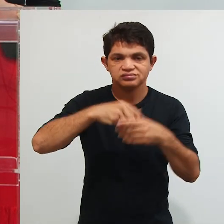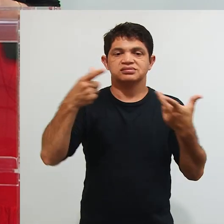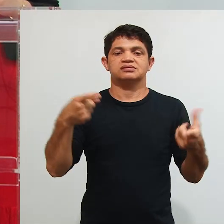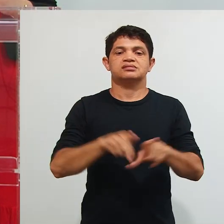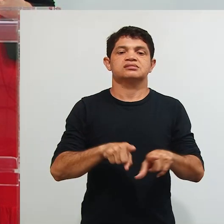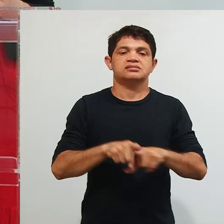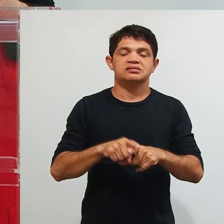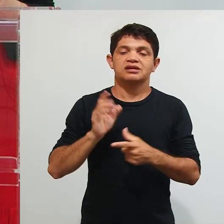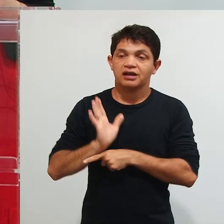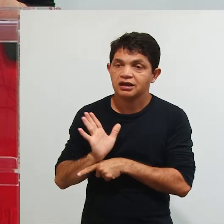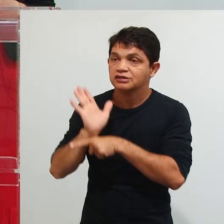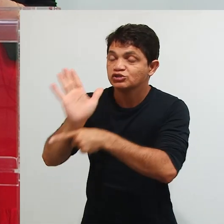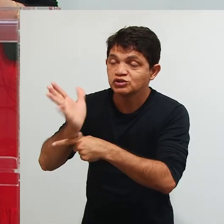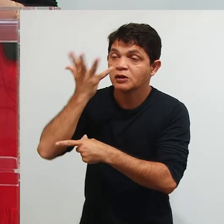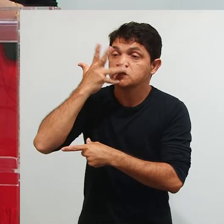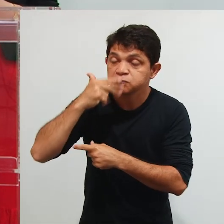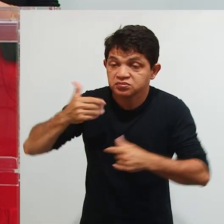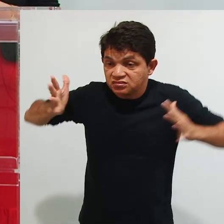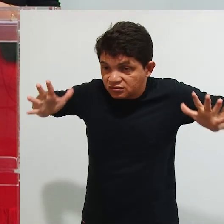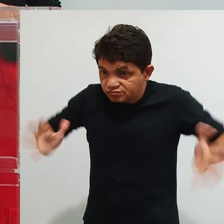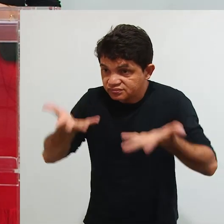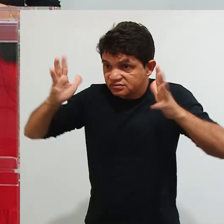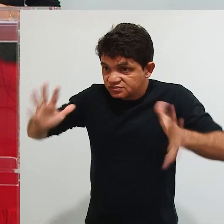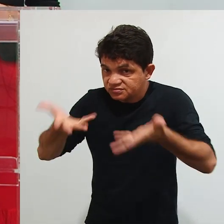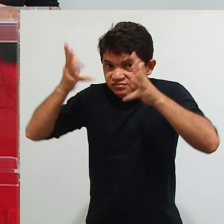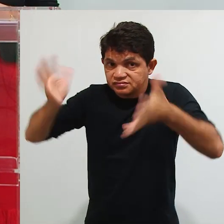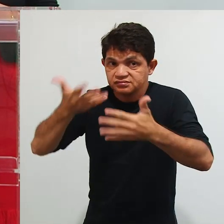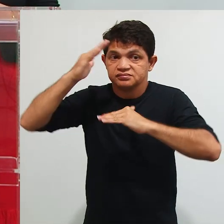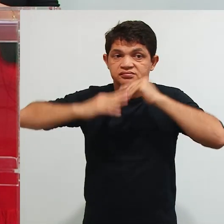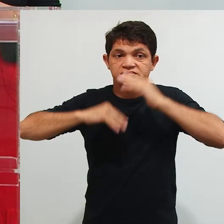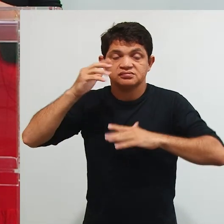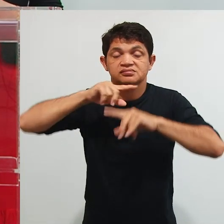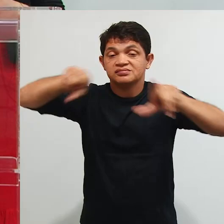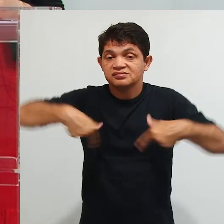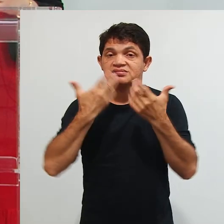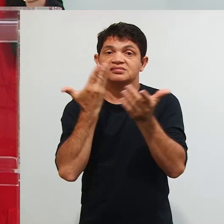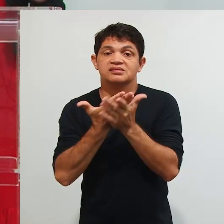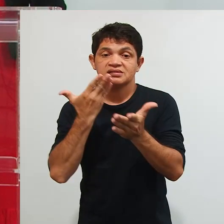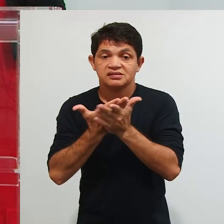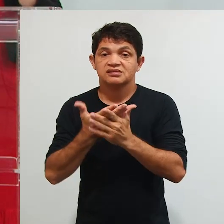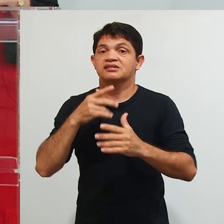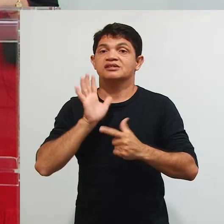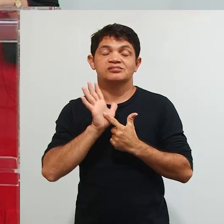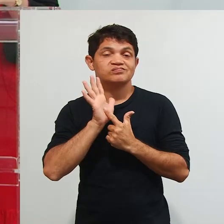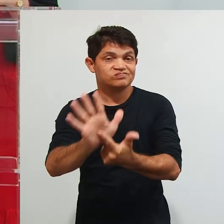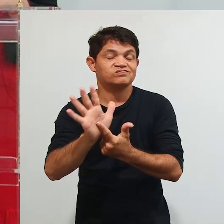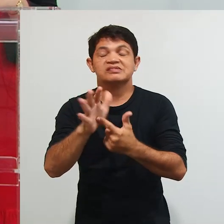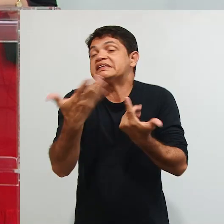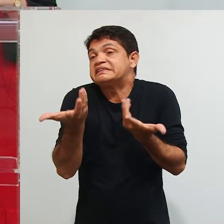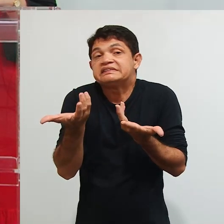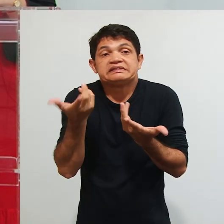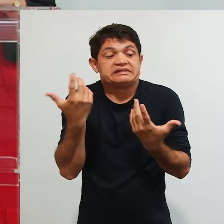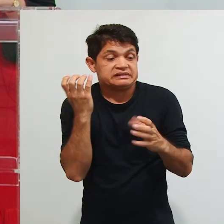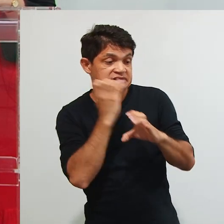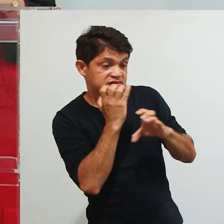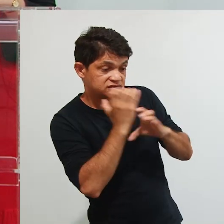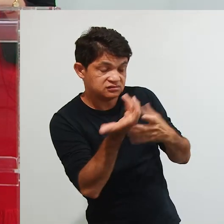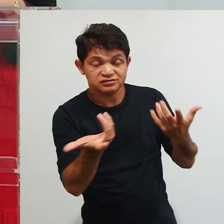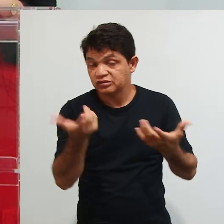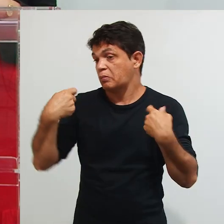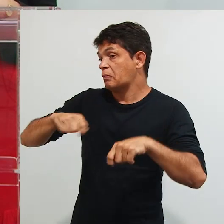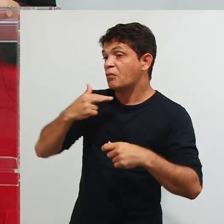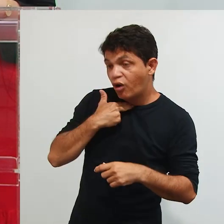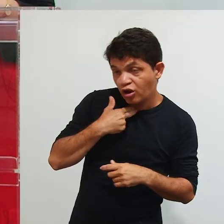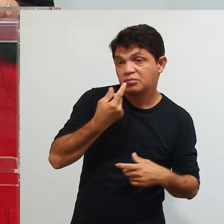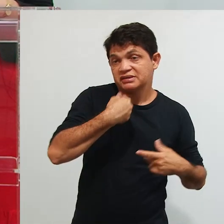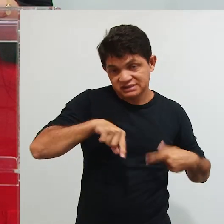um veículo também, né, para ajudar essa criança. Por quê? Porque ali dentro da sala de aula, essa criança está apresentando isso.